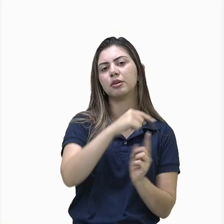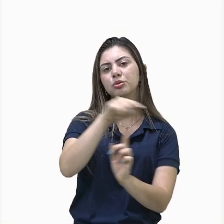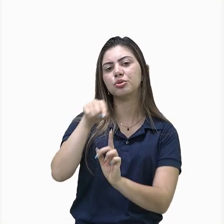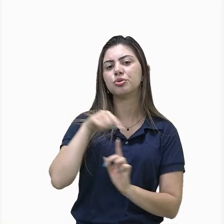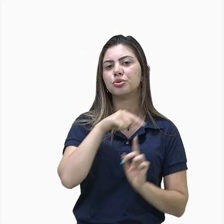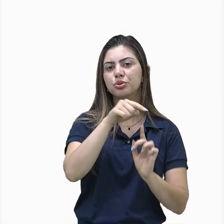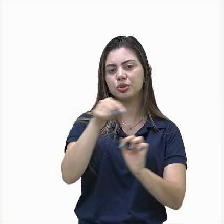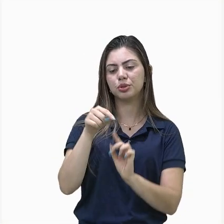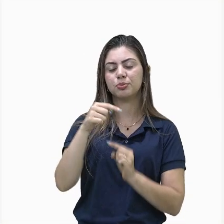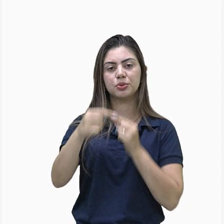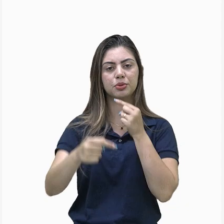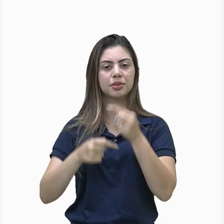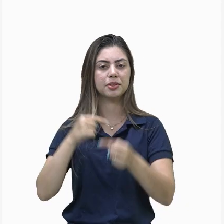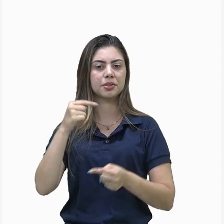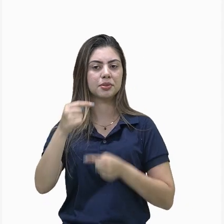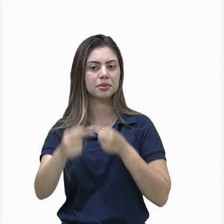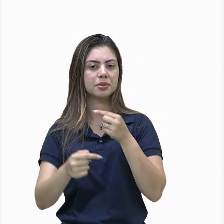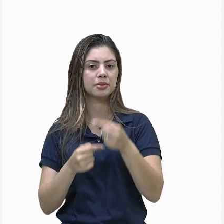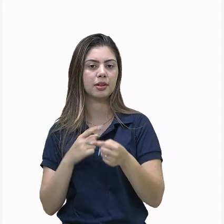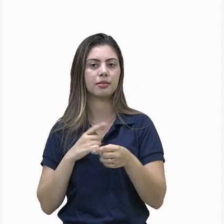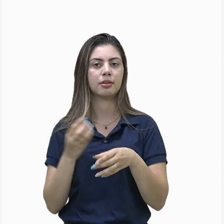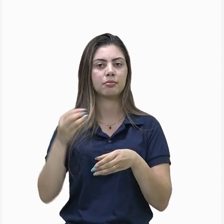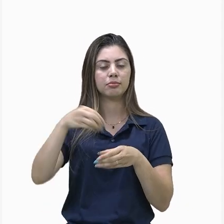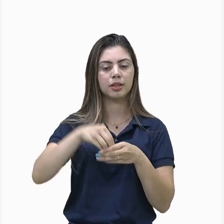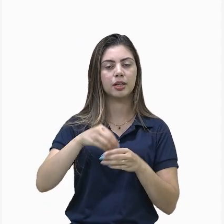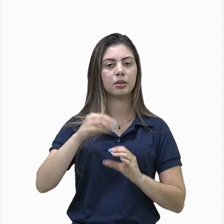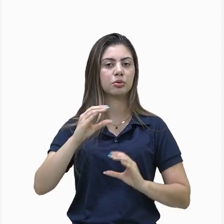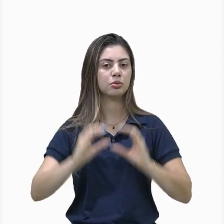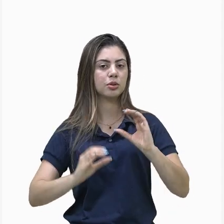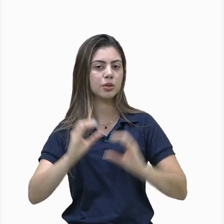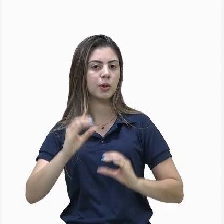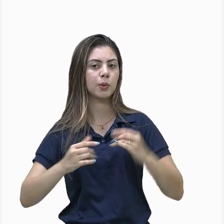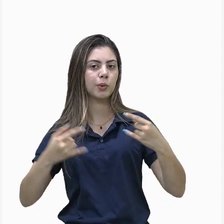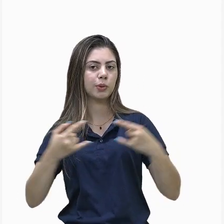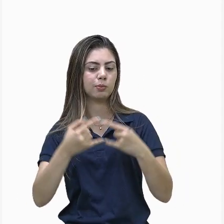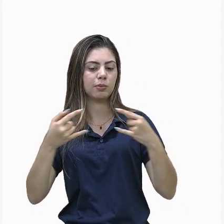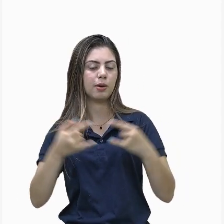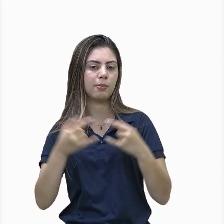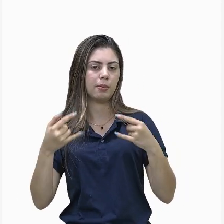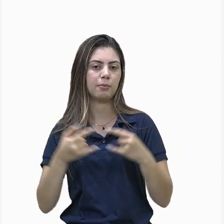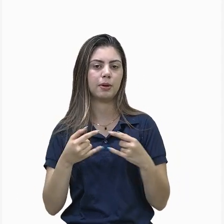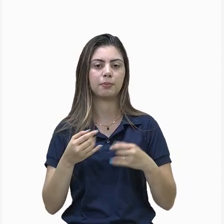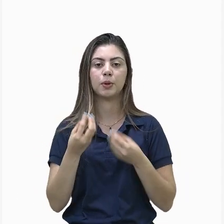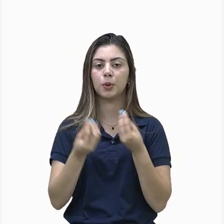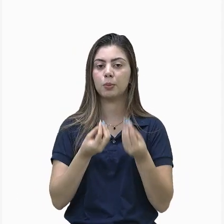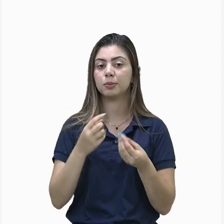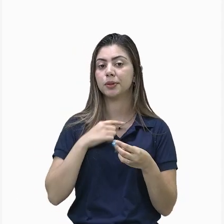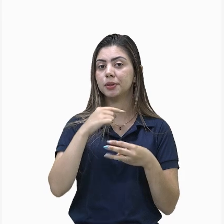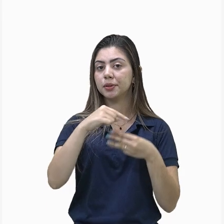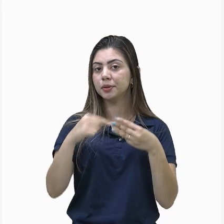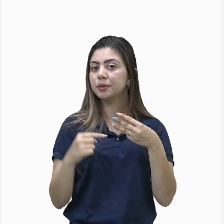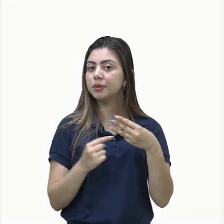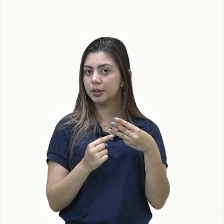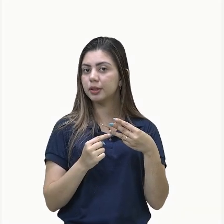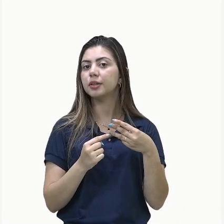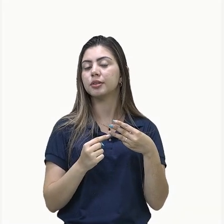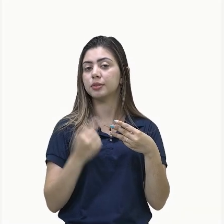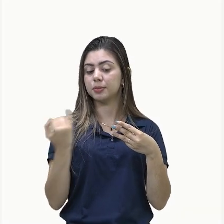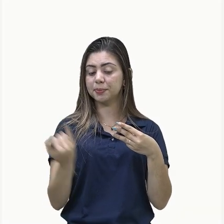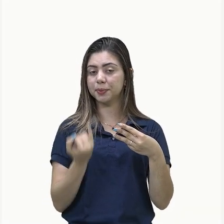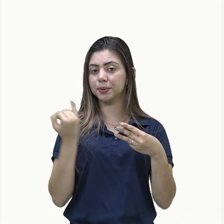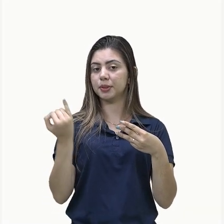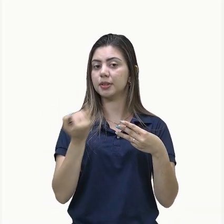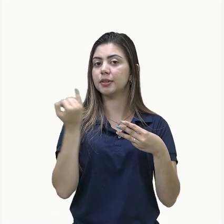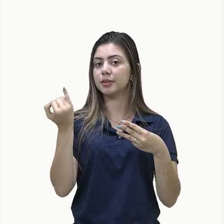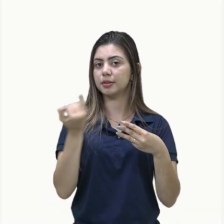aplicações em circuitos elétricos, tais como, olha só, 3 aplicações importantes